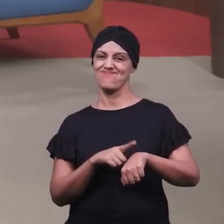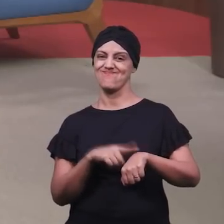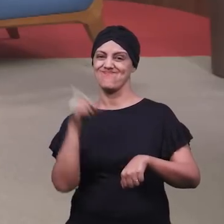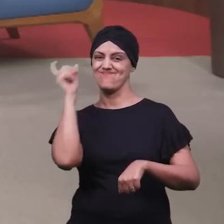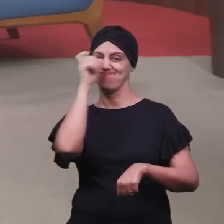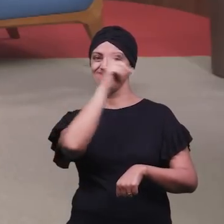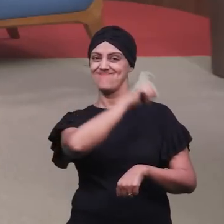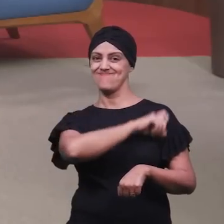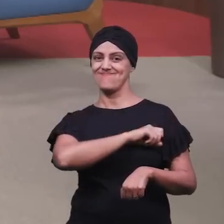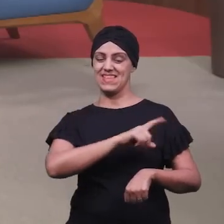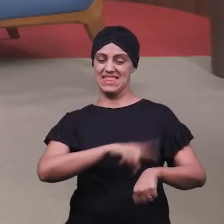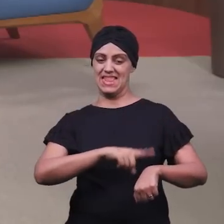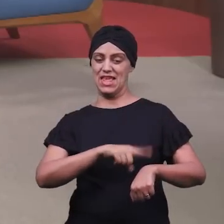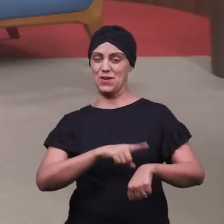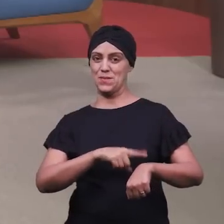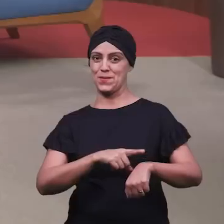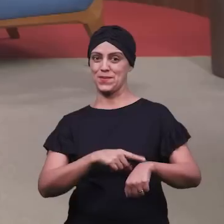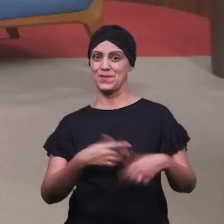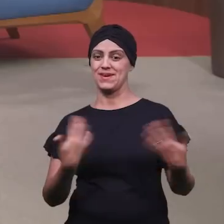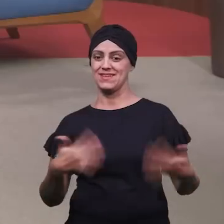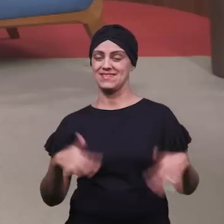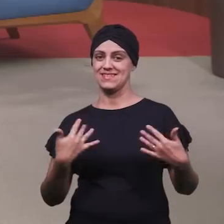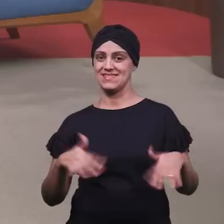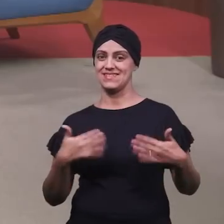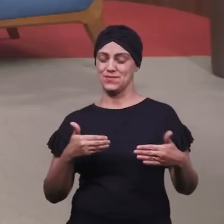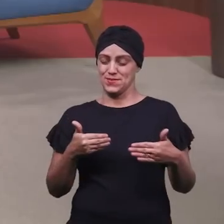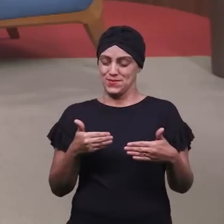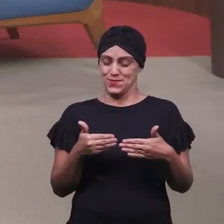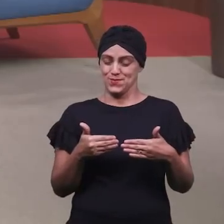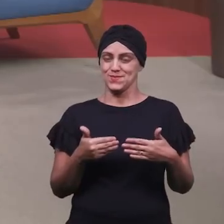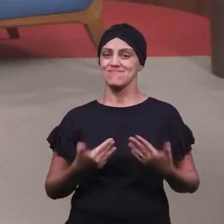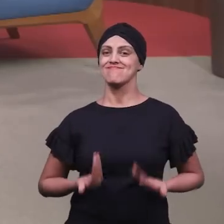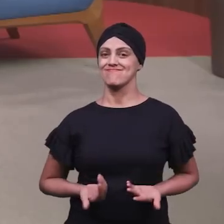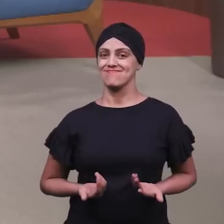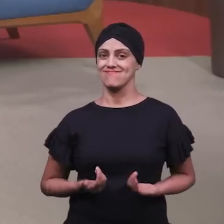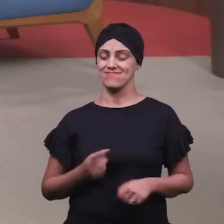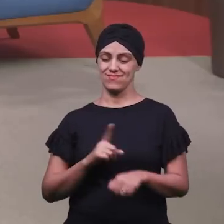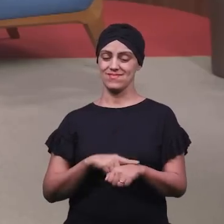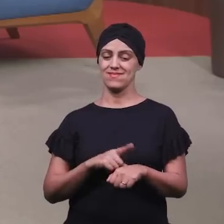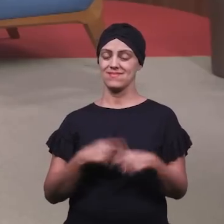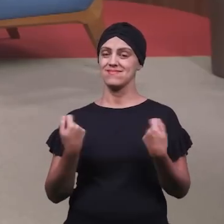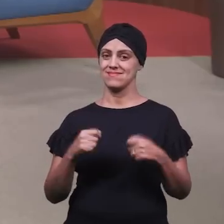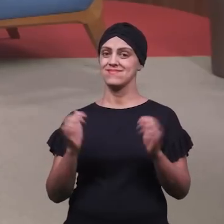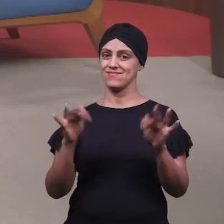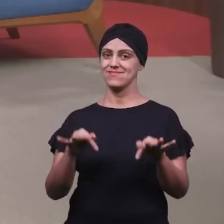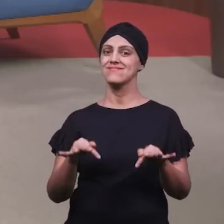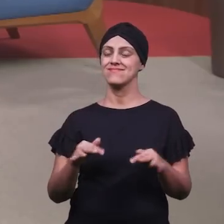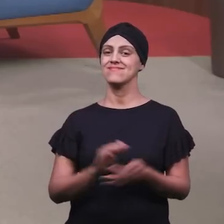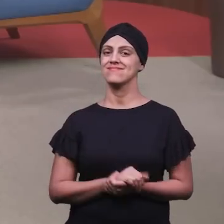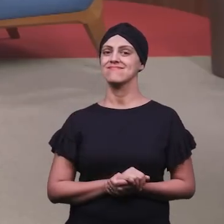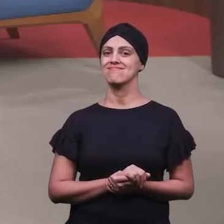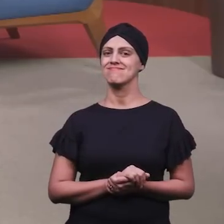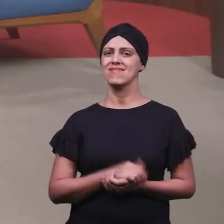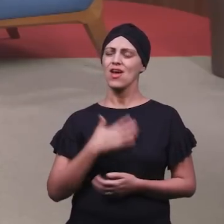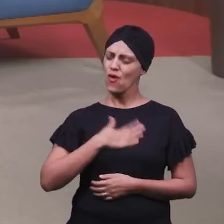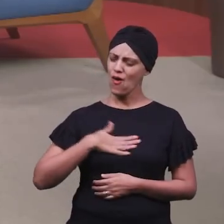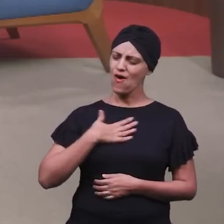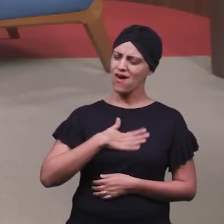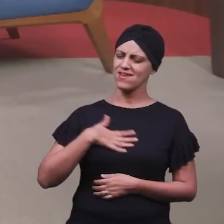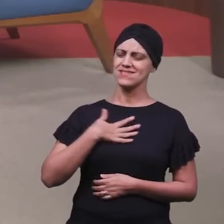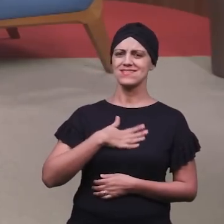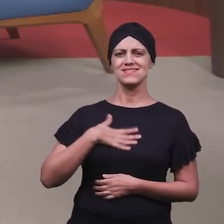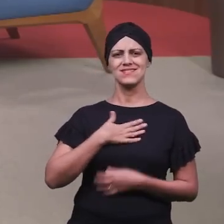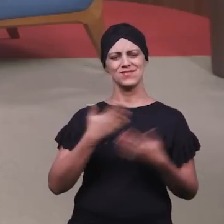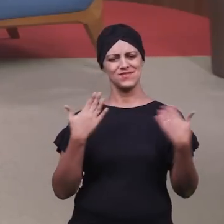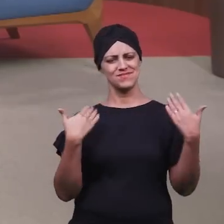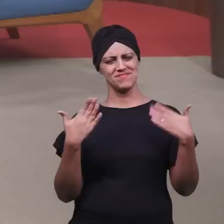por causa do relógio, entendeu? A gente tem um tempo... O relógio dele passa rápido demais. A gente tem um tempo para fazer o quadro, mas o